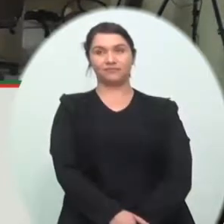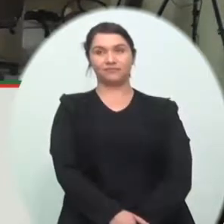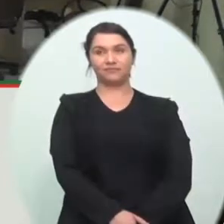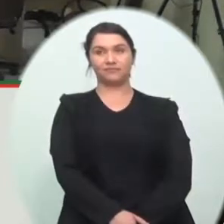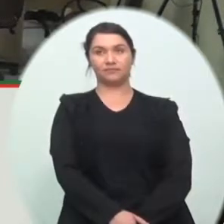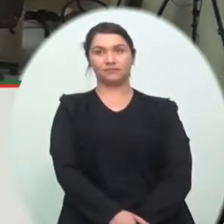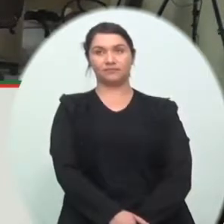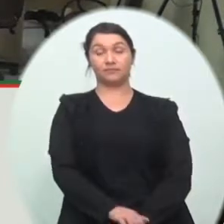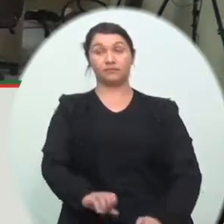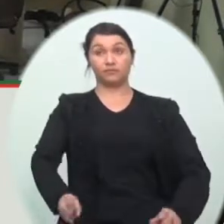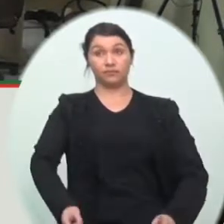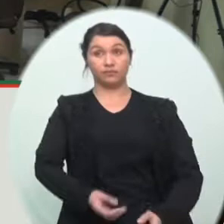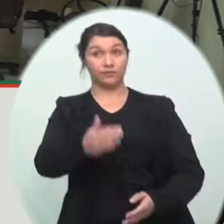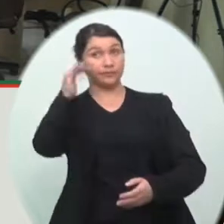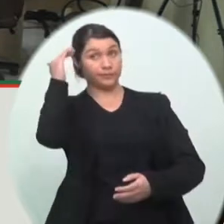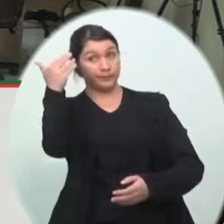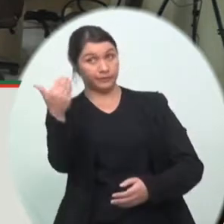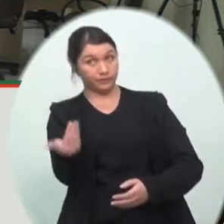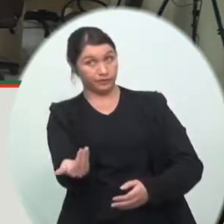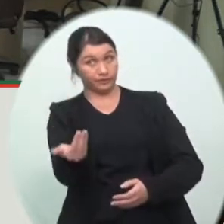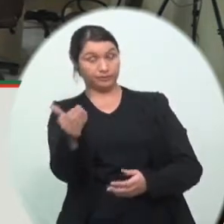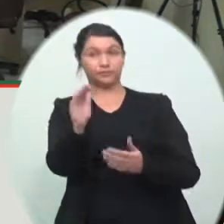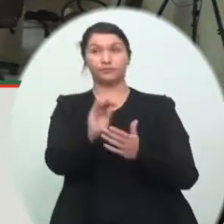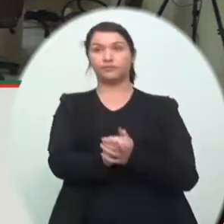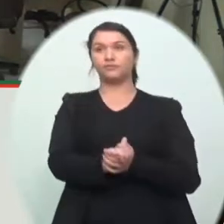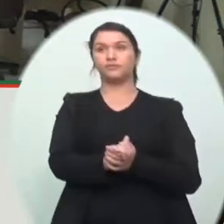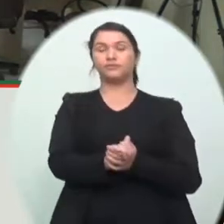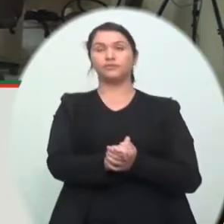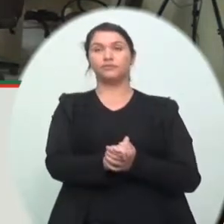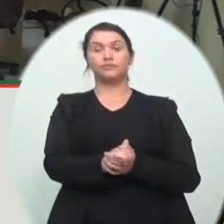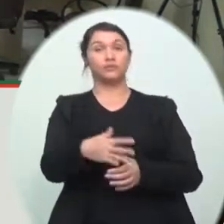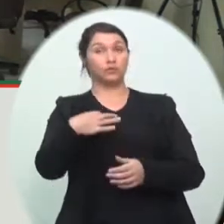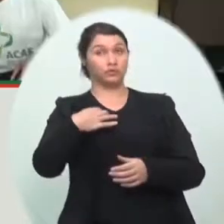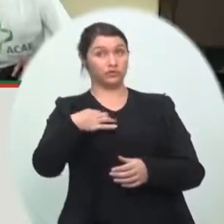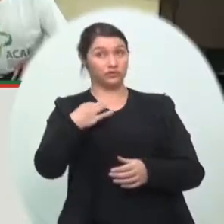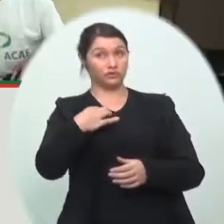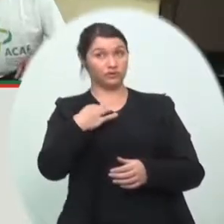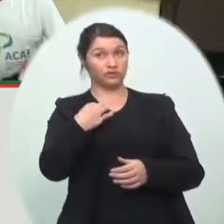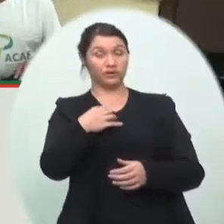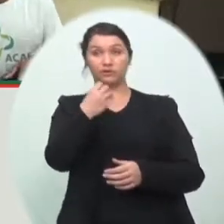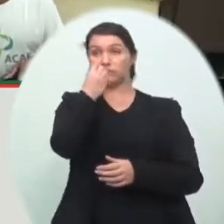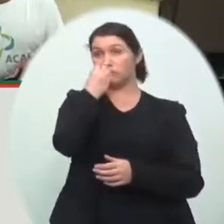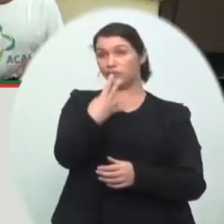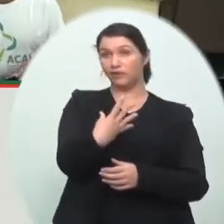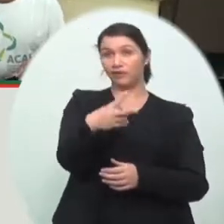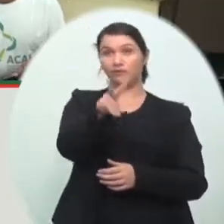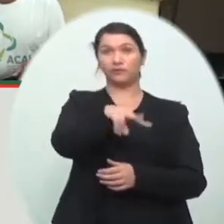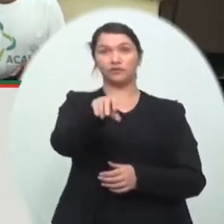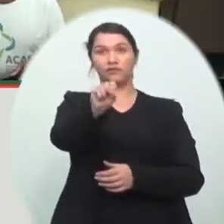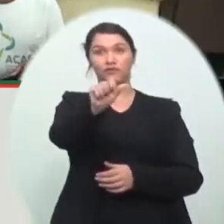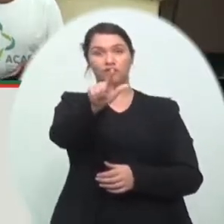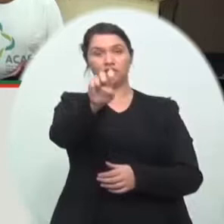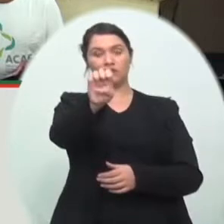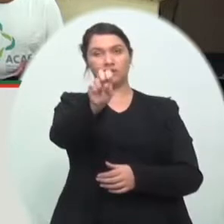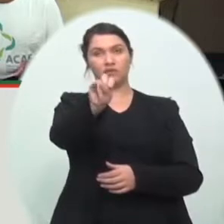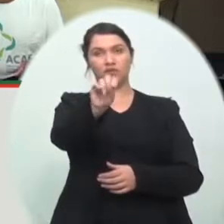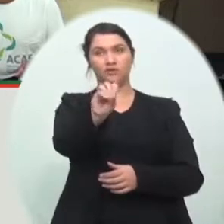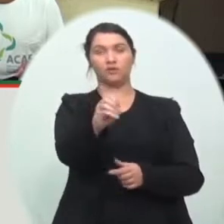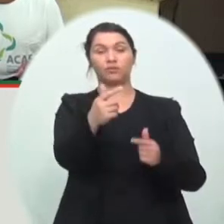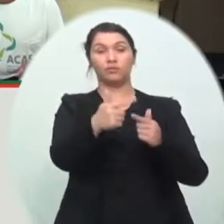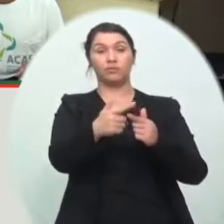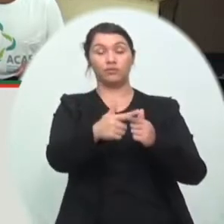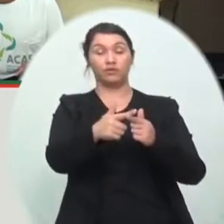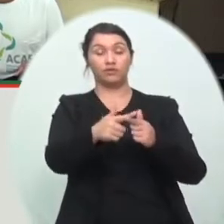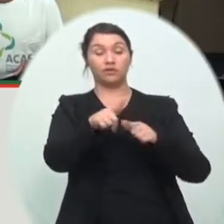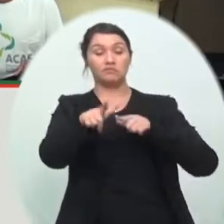Bom, desta forma queremos homenagear essa entidade, esses voluntários do bem, vereador Salésio, por esse serviço prestado à comunidade.